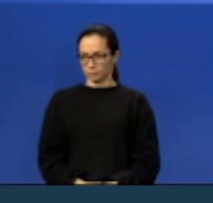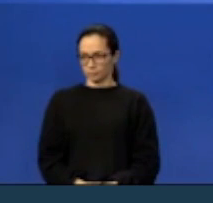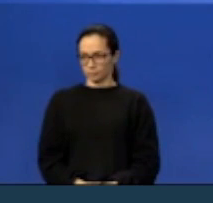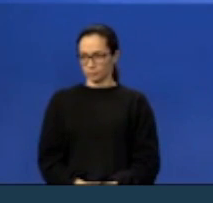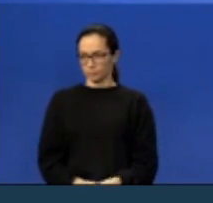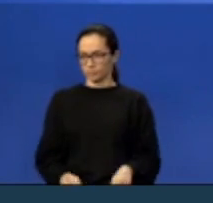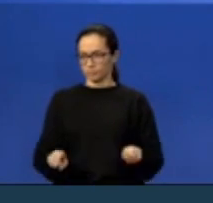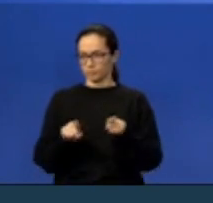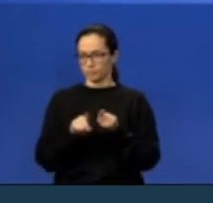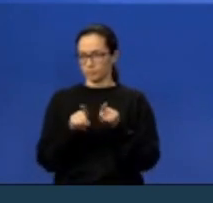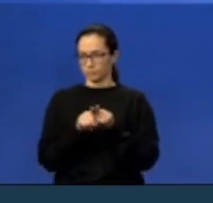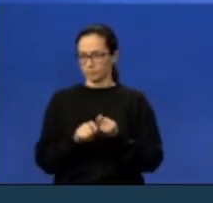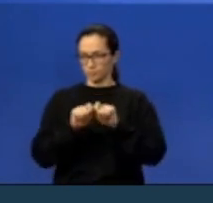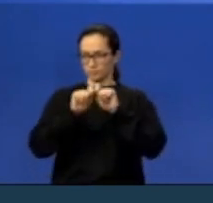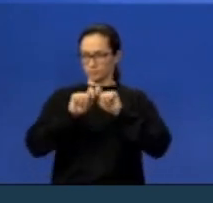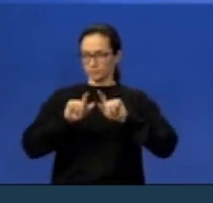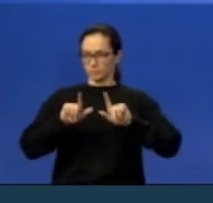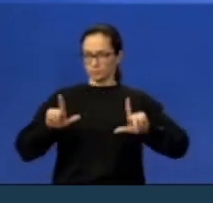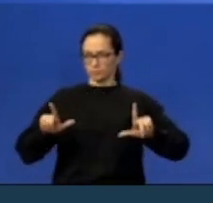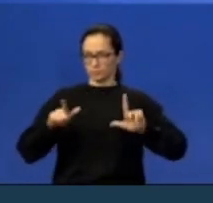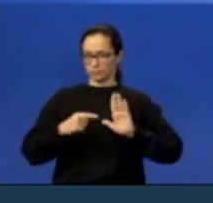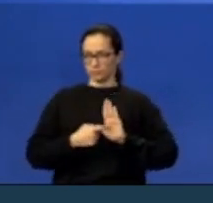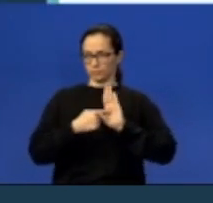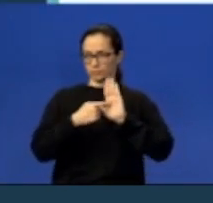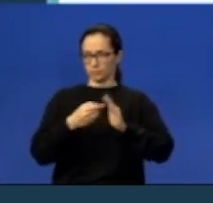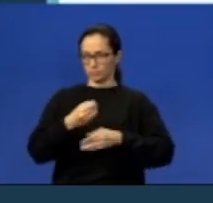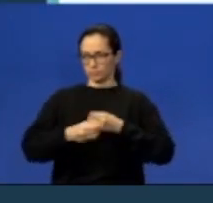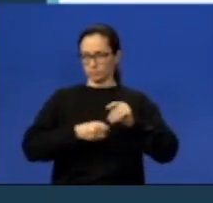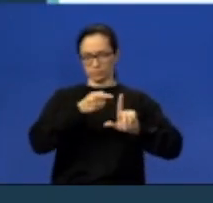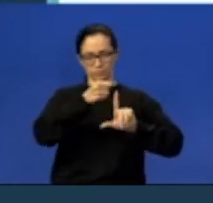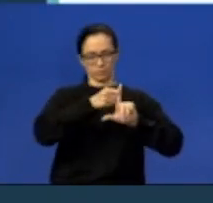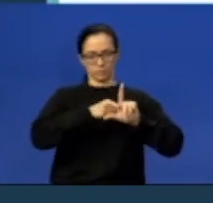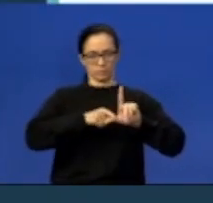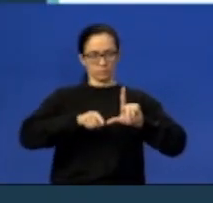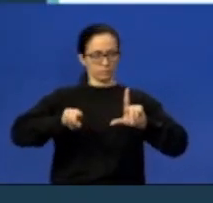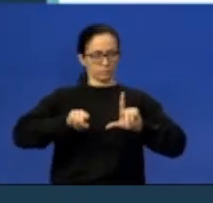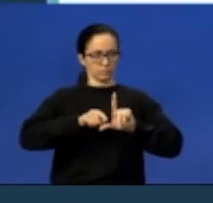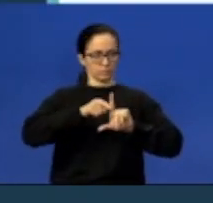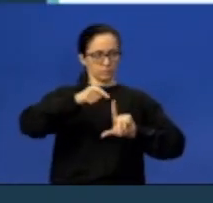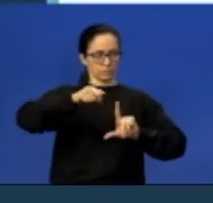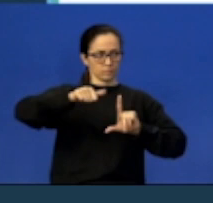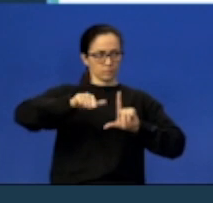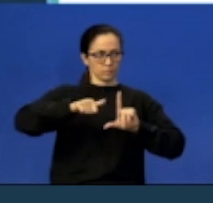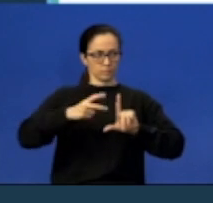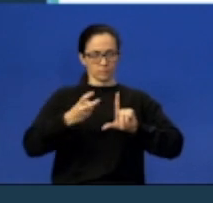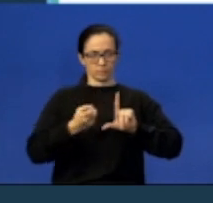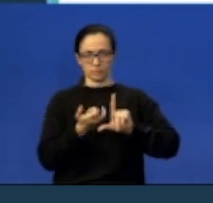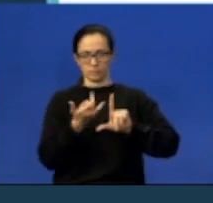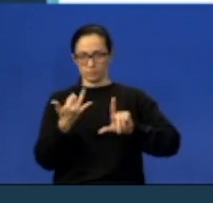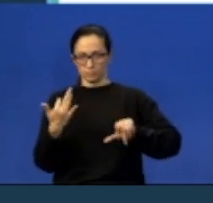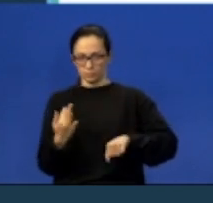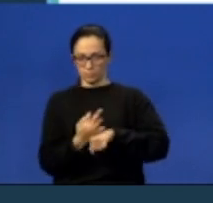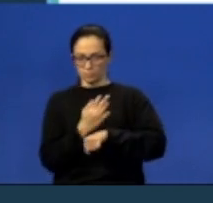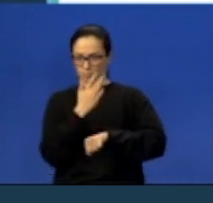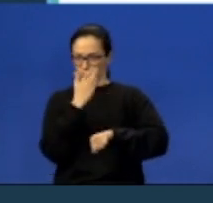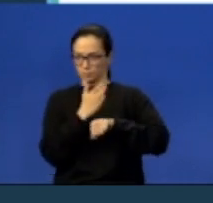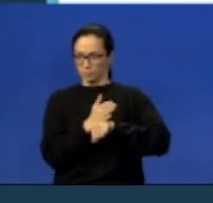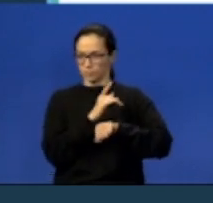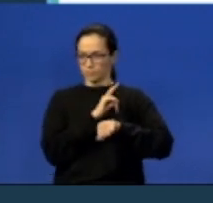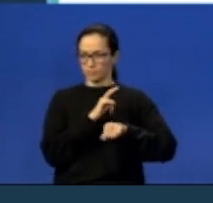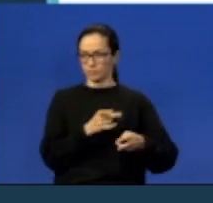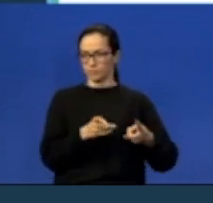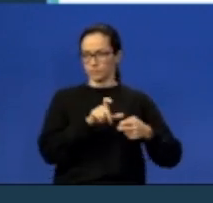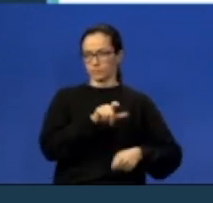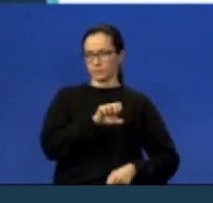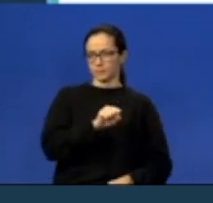gente vê um gráfico em que a gente avalia no eixo vertical a magnitude da carga em função à probabilidade de